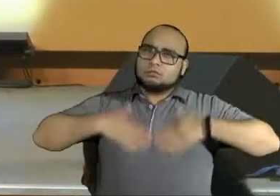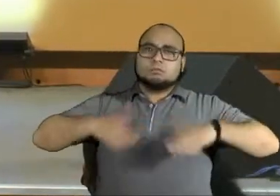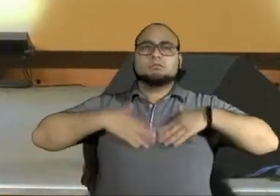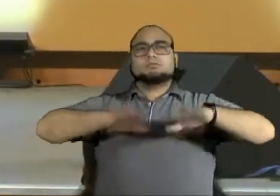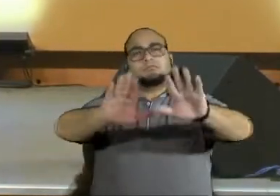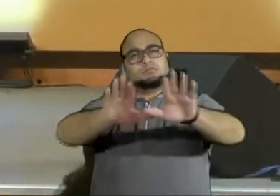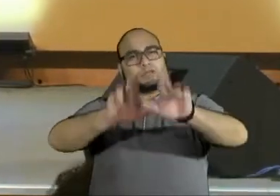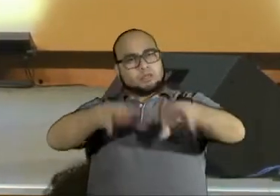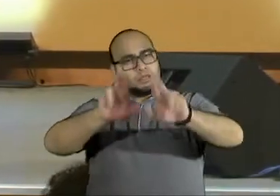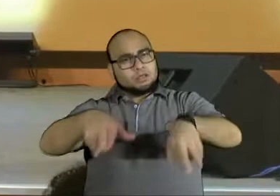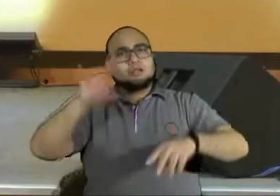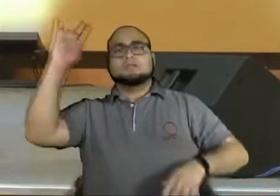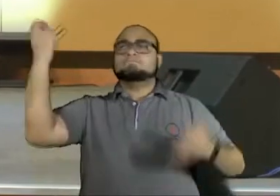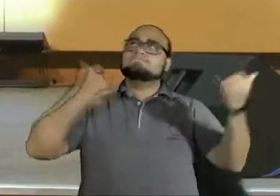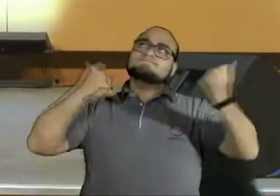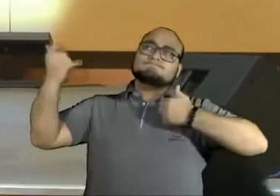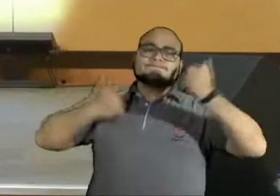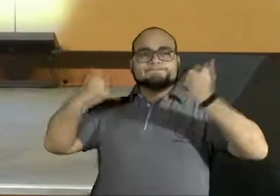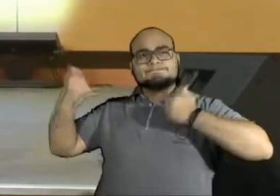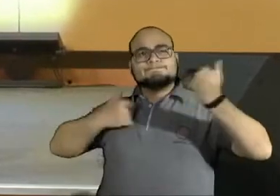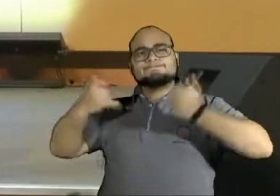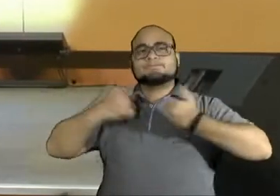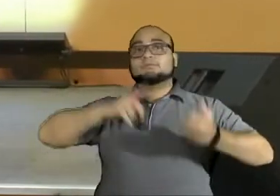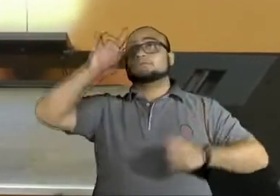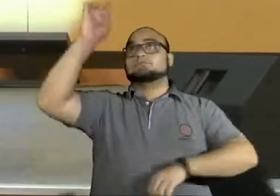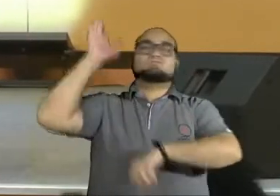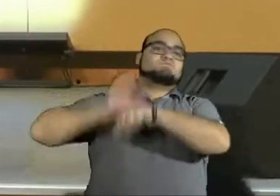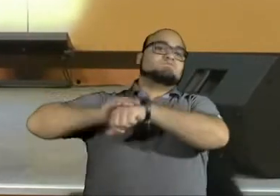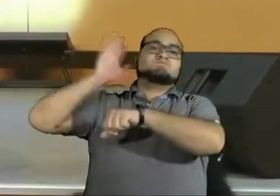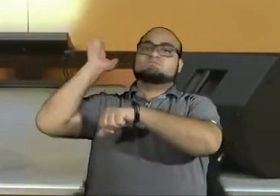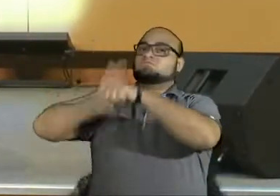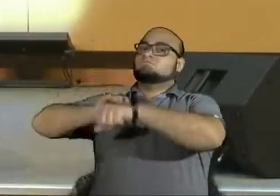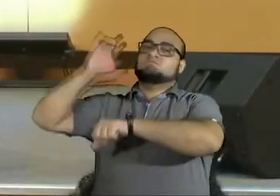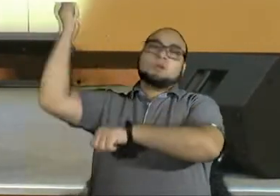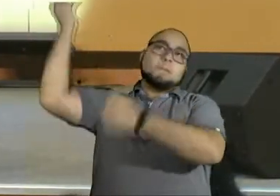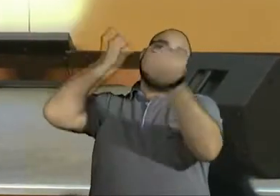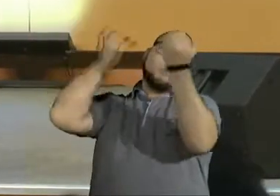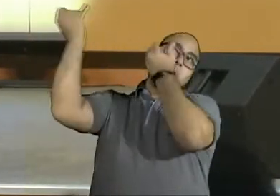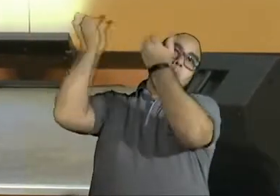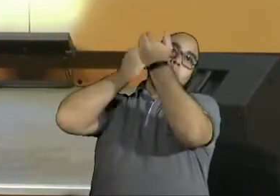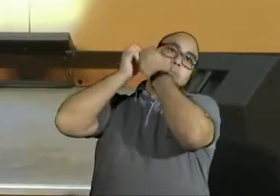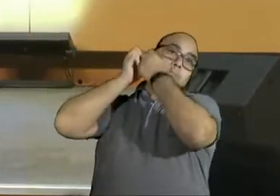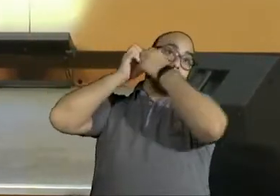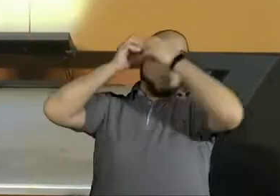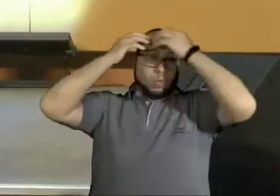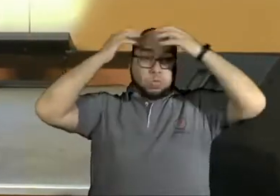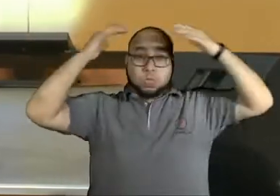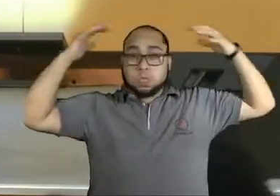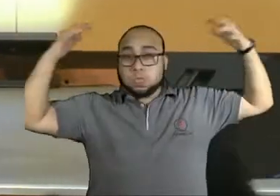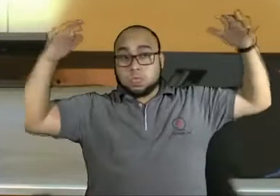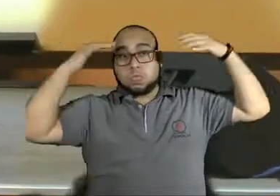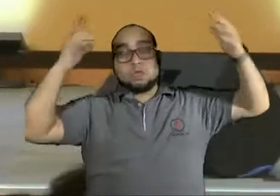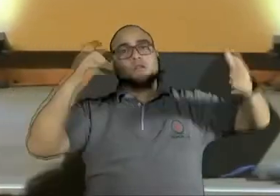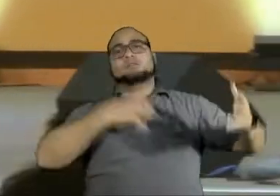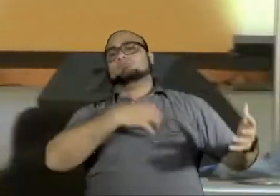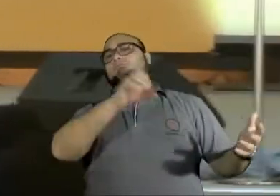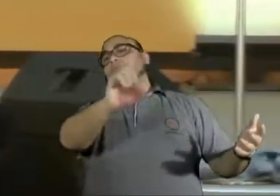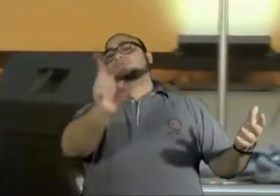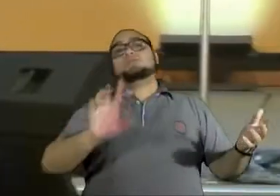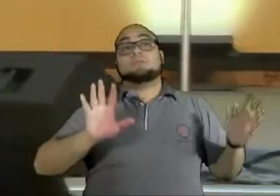o que Deus diz. Ele não diz eu sinto, ele diz eu sei que pensamentos tenho de